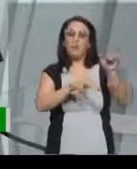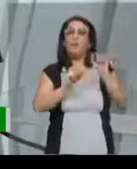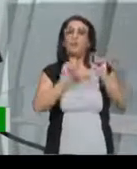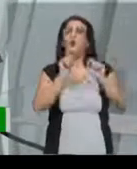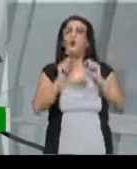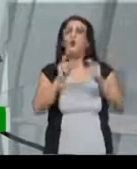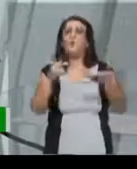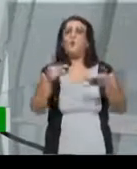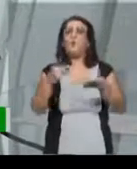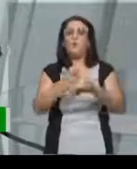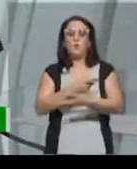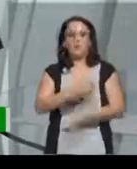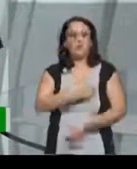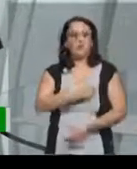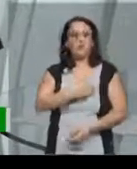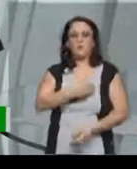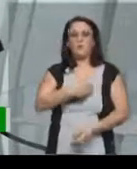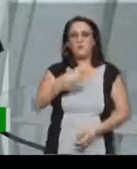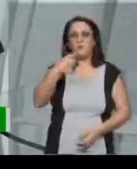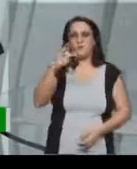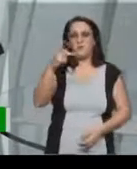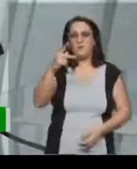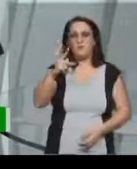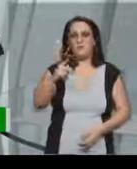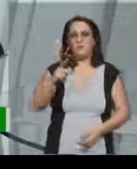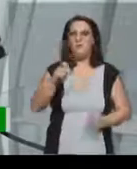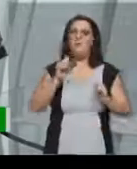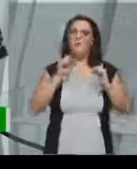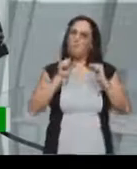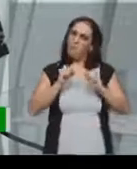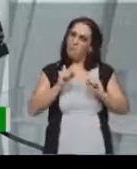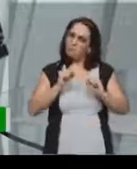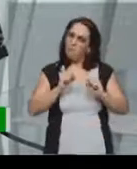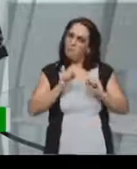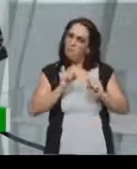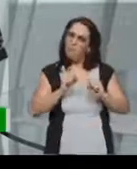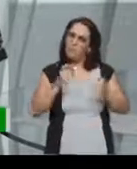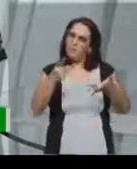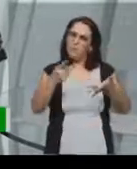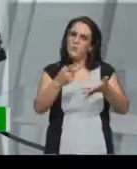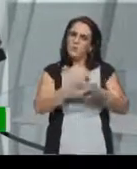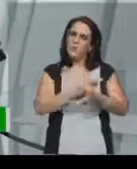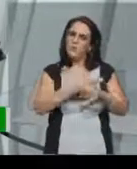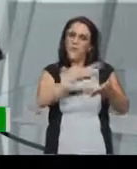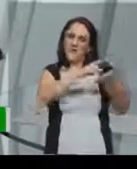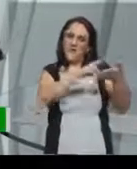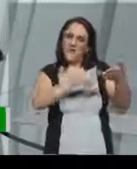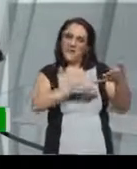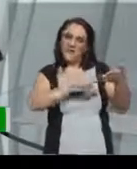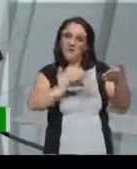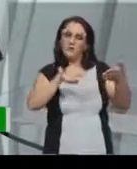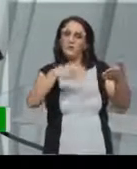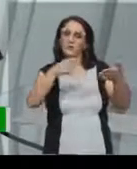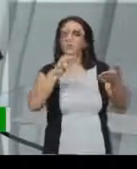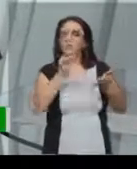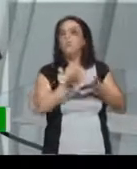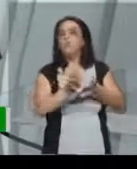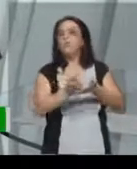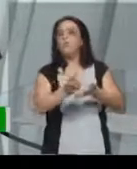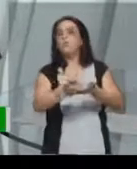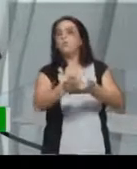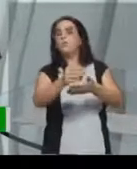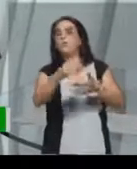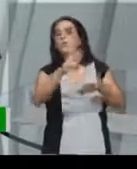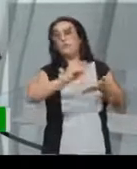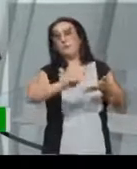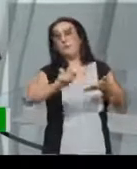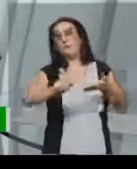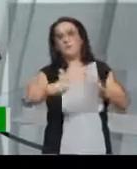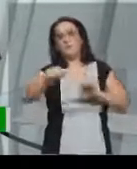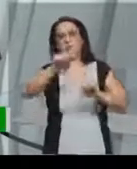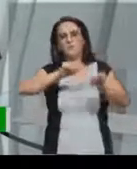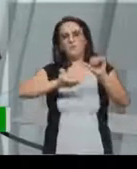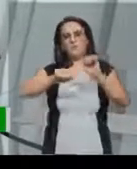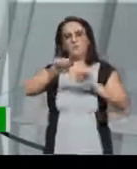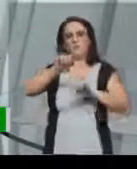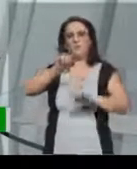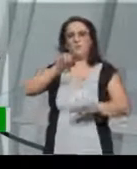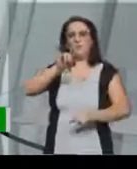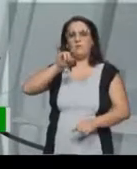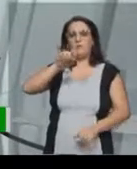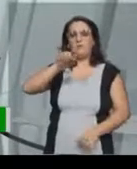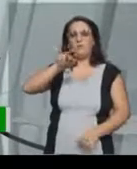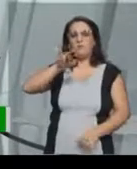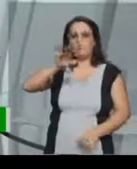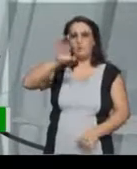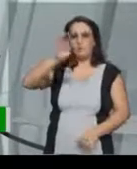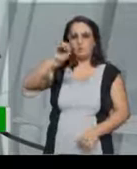relato pessoal a pessoa resolva fazer um diário e continuar escrevendo? Pode ser que sim. Tá? Mas aí o relato, ele tem essa questão de